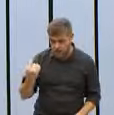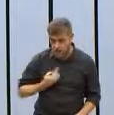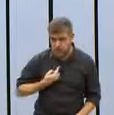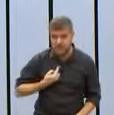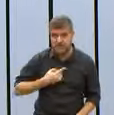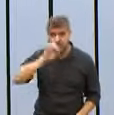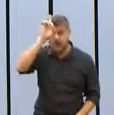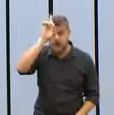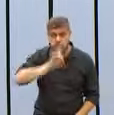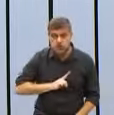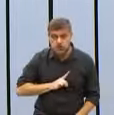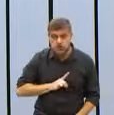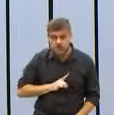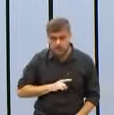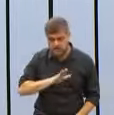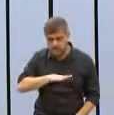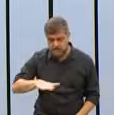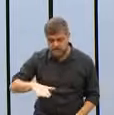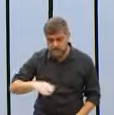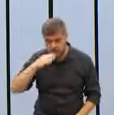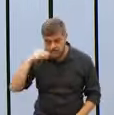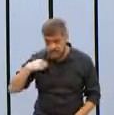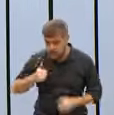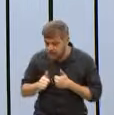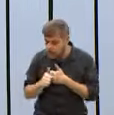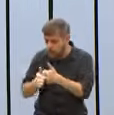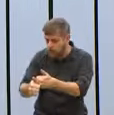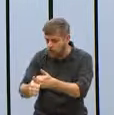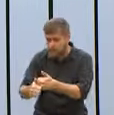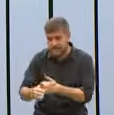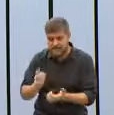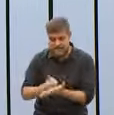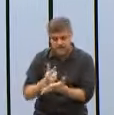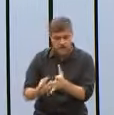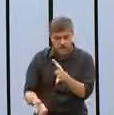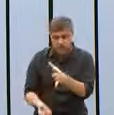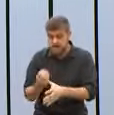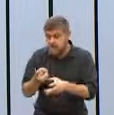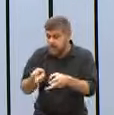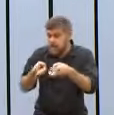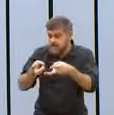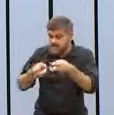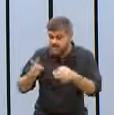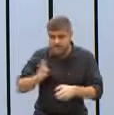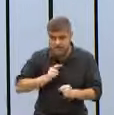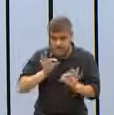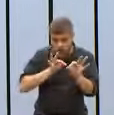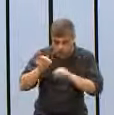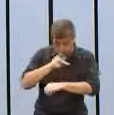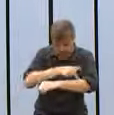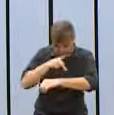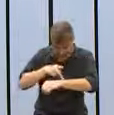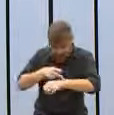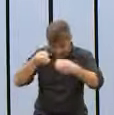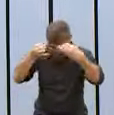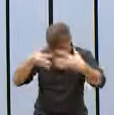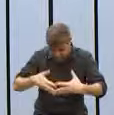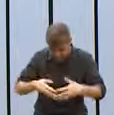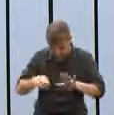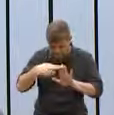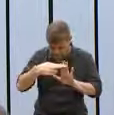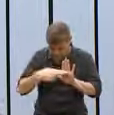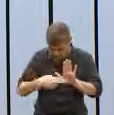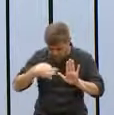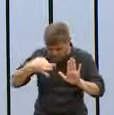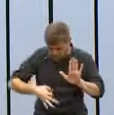de criança e adolescente, acompanhar. Em qualquer momento que tenha alguma situação, enfim, verificar ali se o projeto pedagógico está sendo colocado em prática,